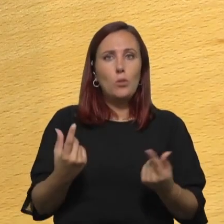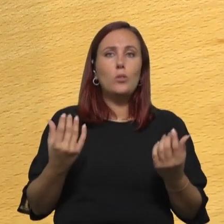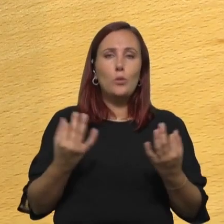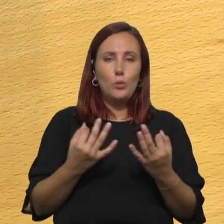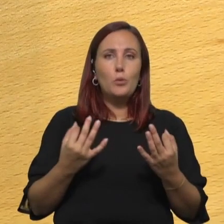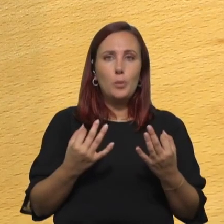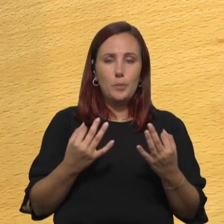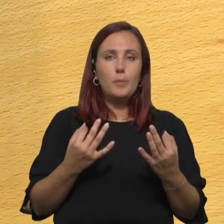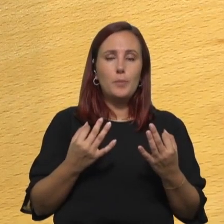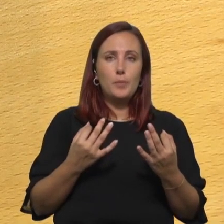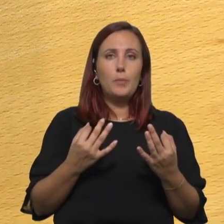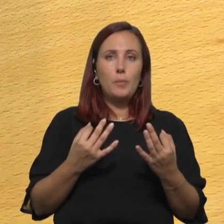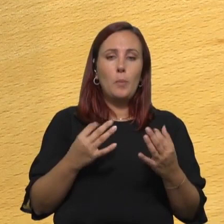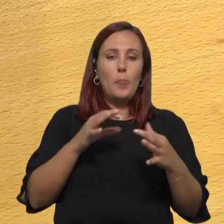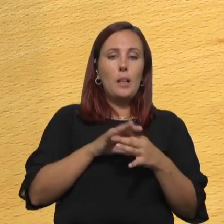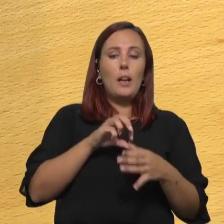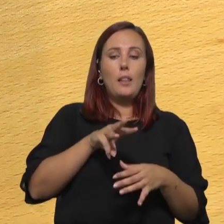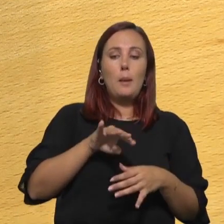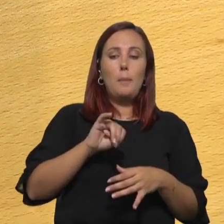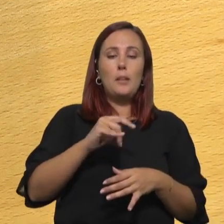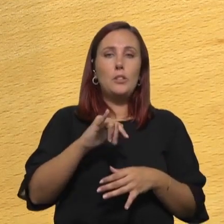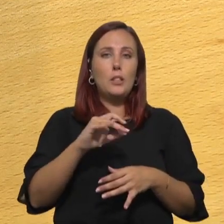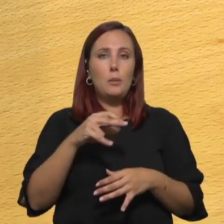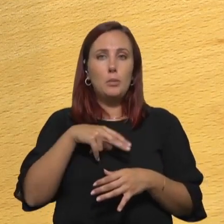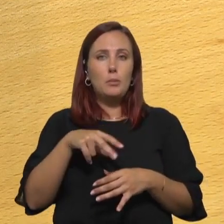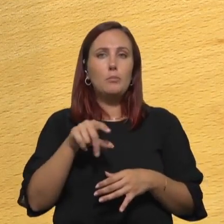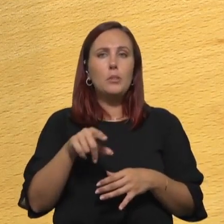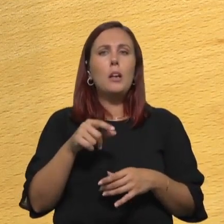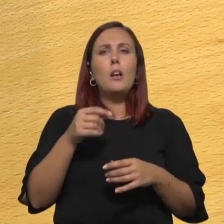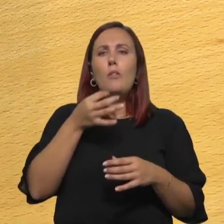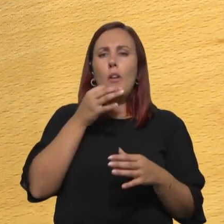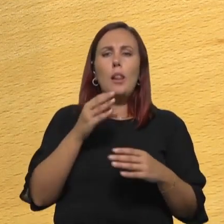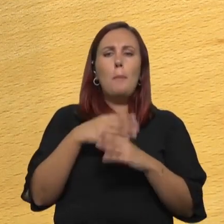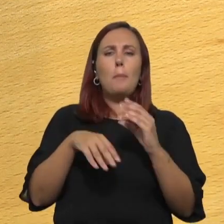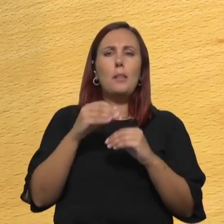que fez sobre mística portuguesa, é convocada a metáfora do erotismo. Porquê?